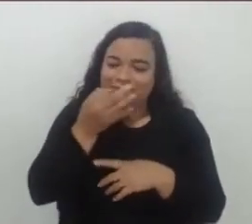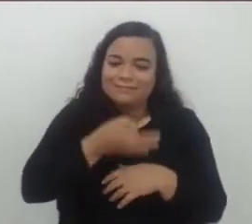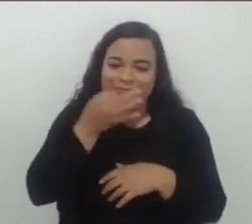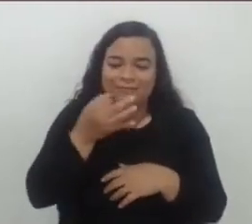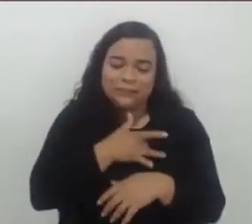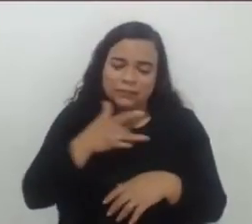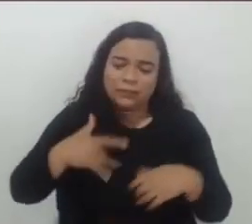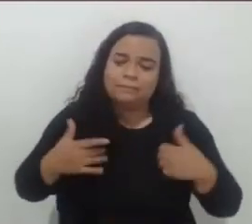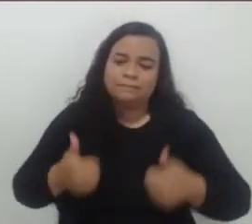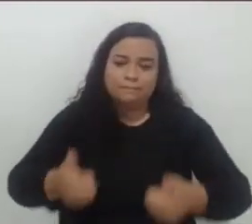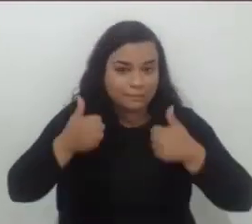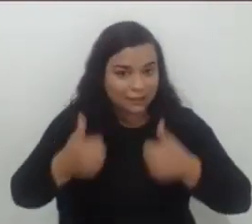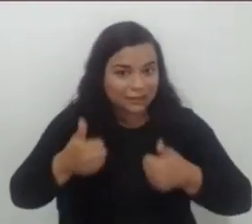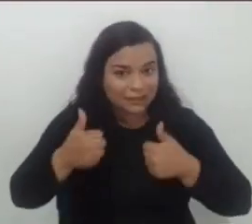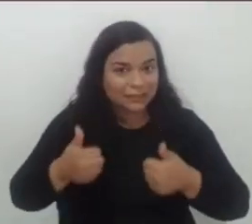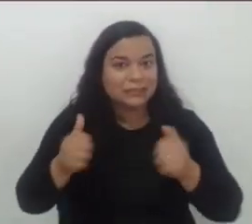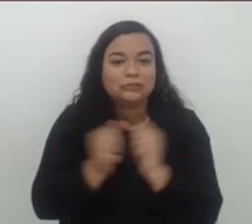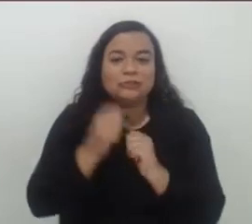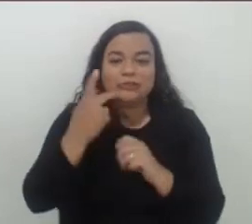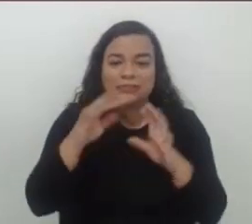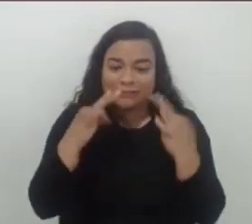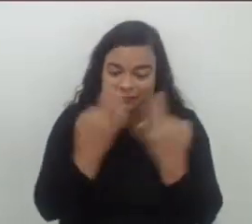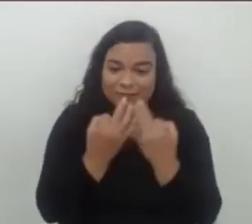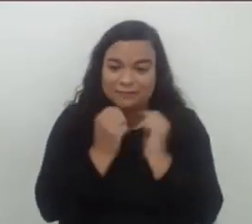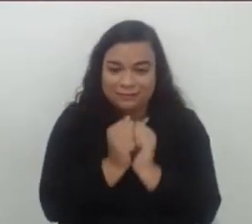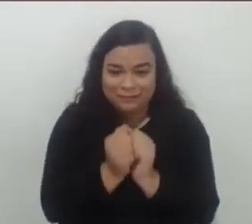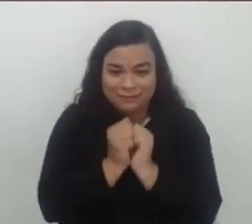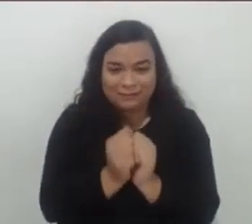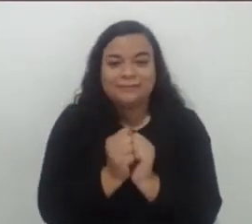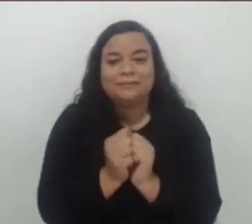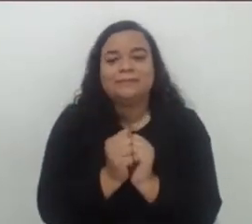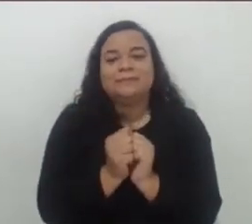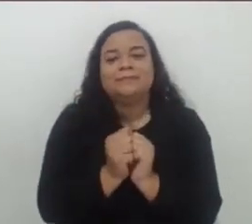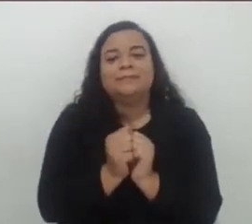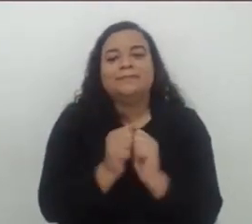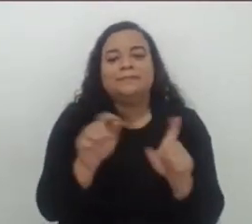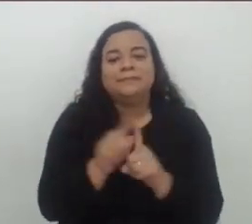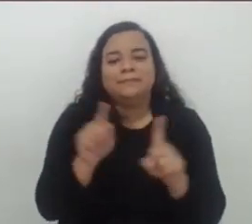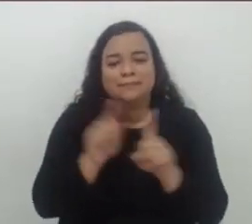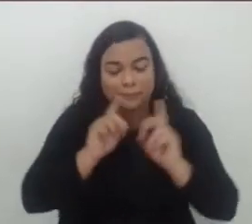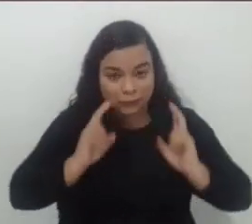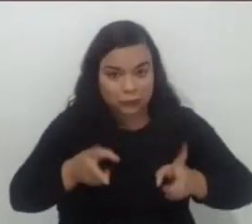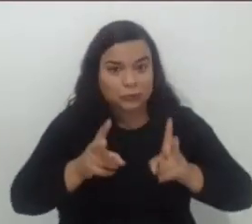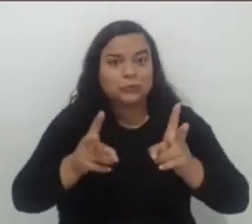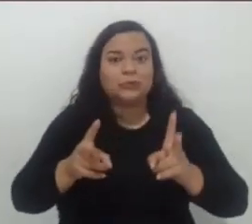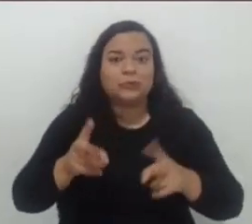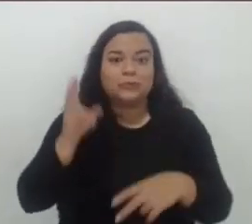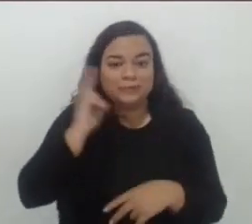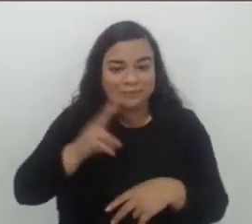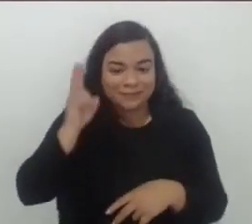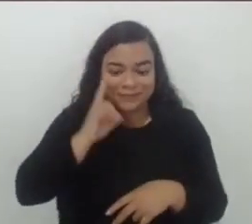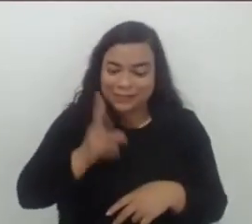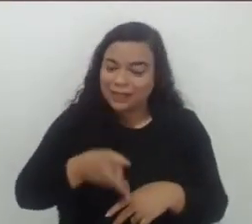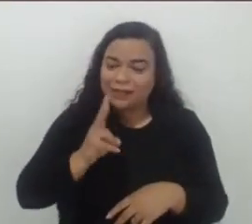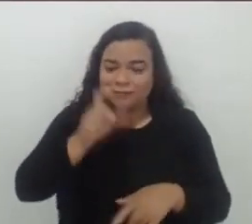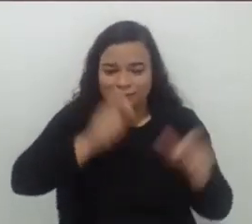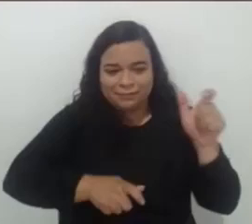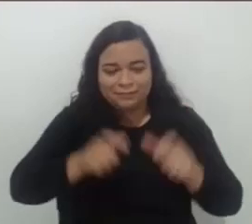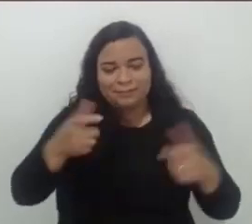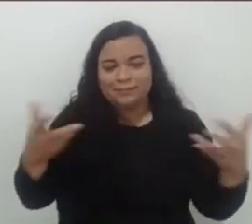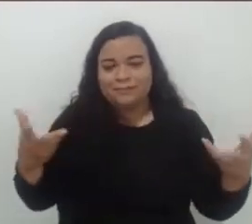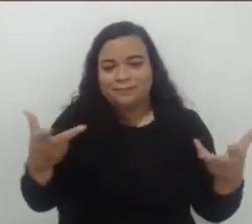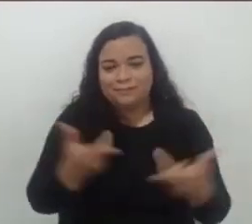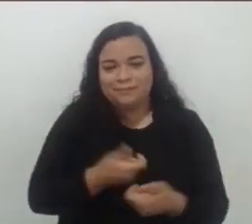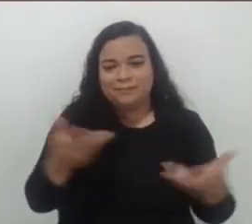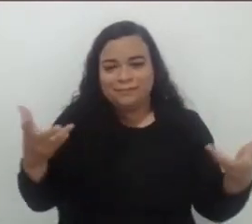saúde, junto à sua família, enfim, que continue sempre sendo essa pessoa, vou repetir, porque não há